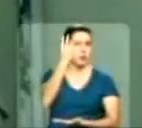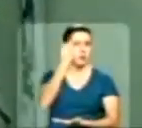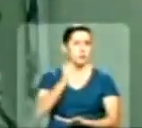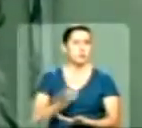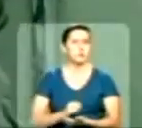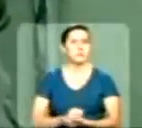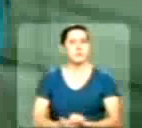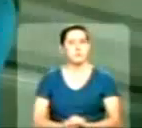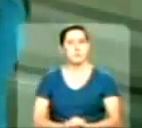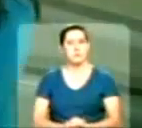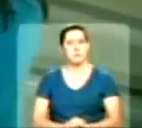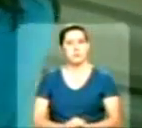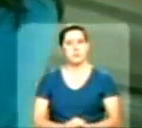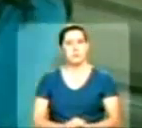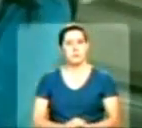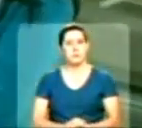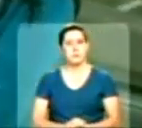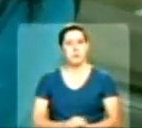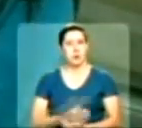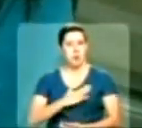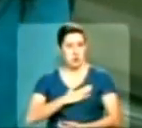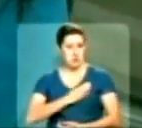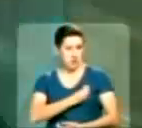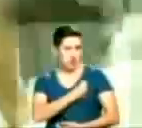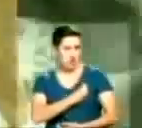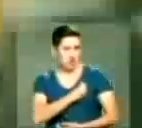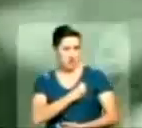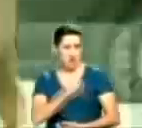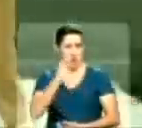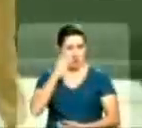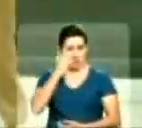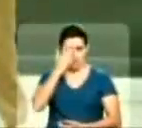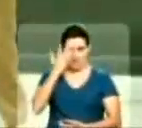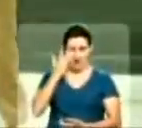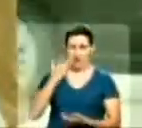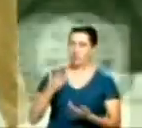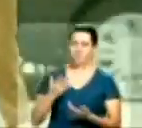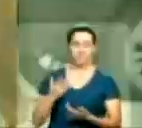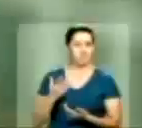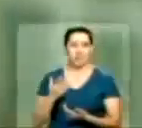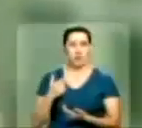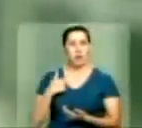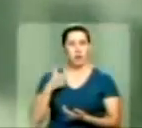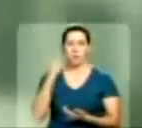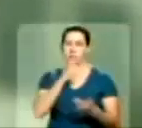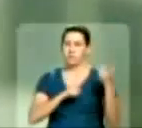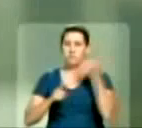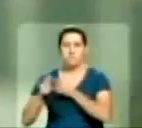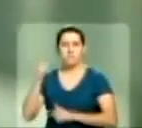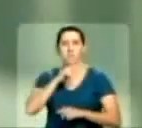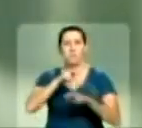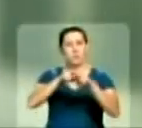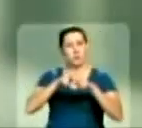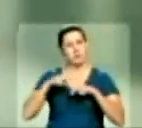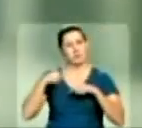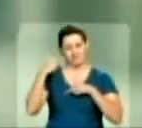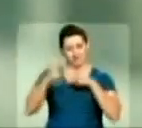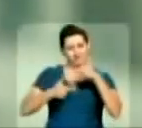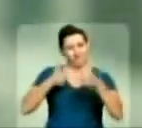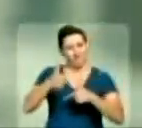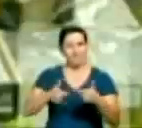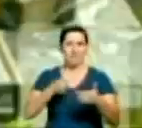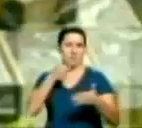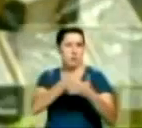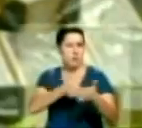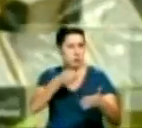do trabalho, a cara de São Paulo, cara que sabe o que faz. Nossa cidade quer mais. Quero ver São